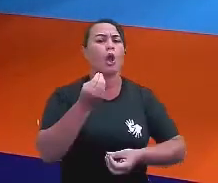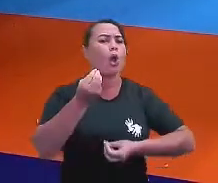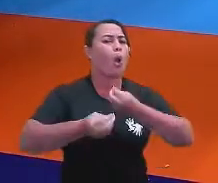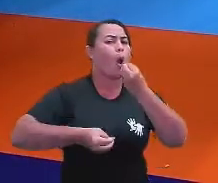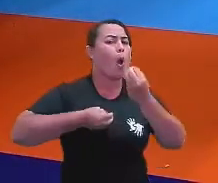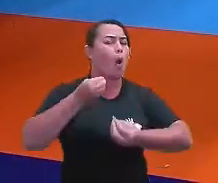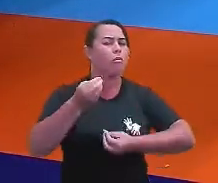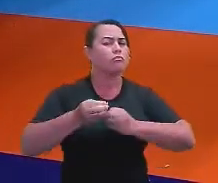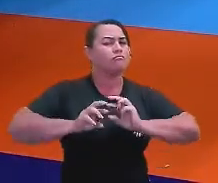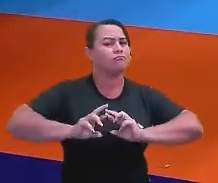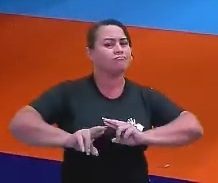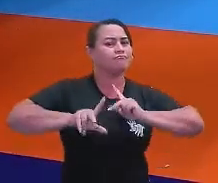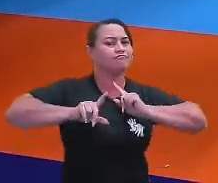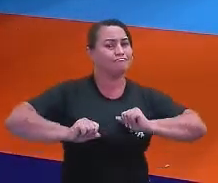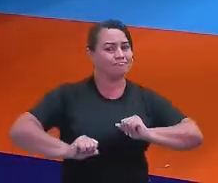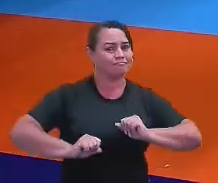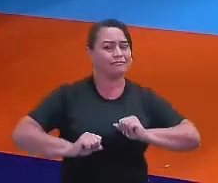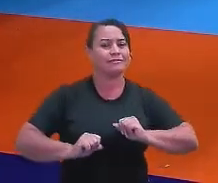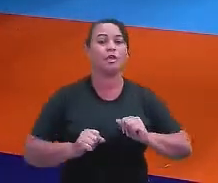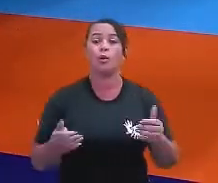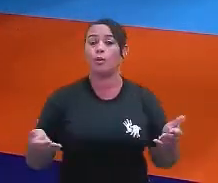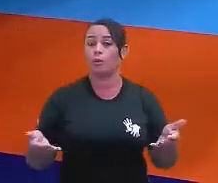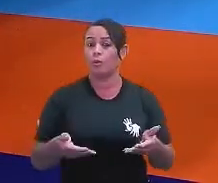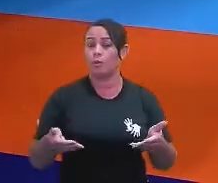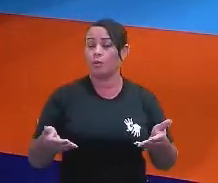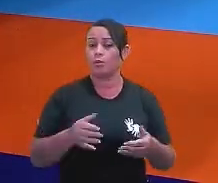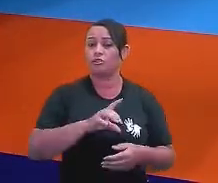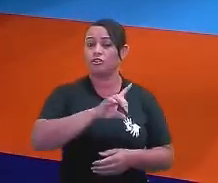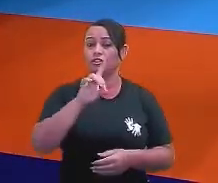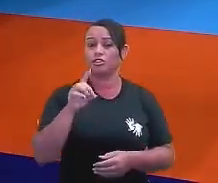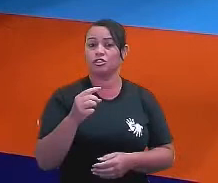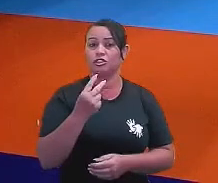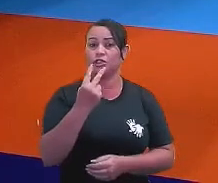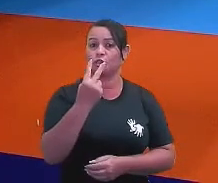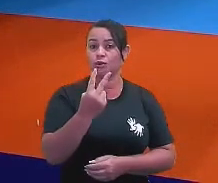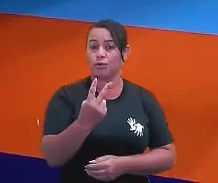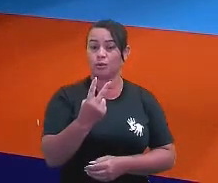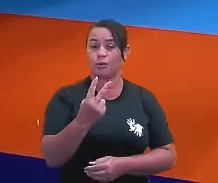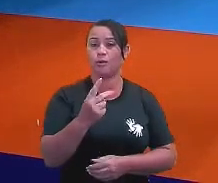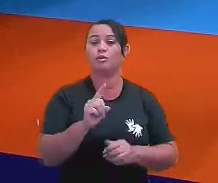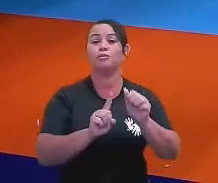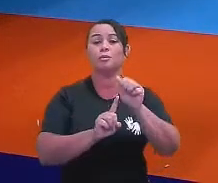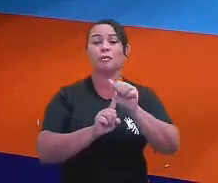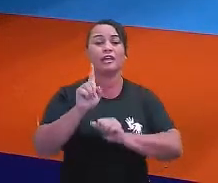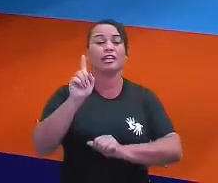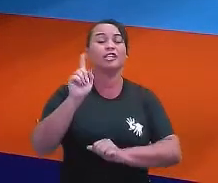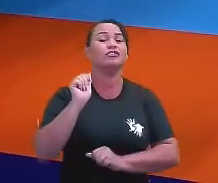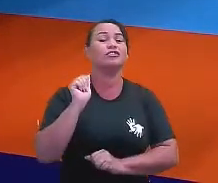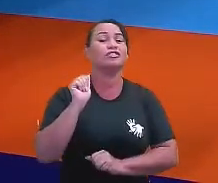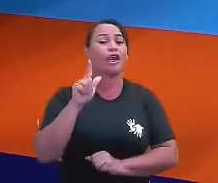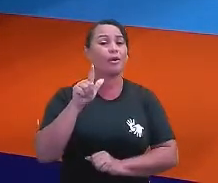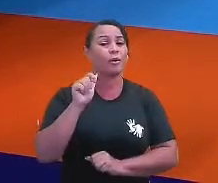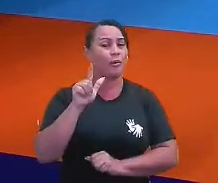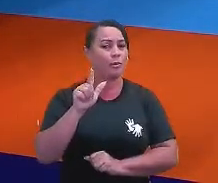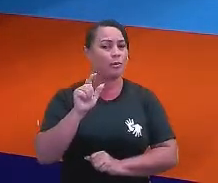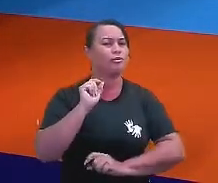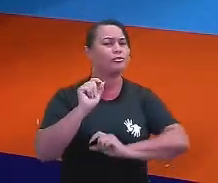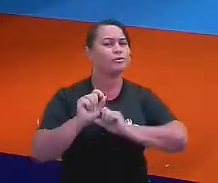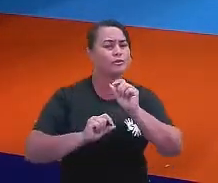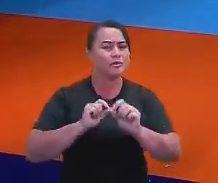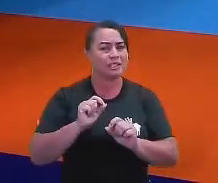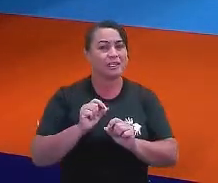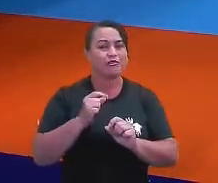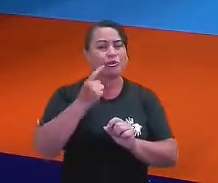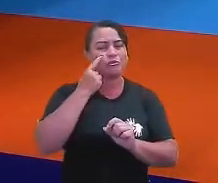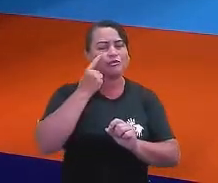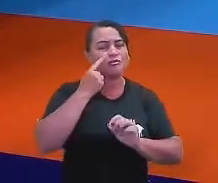forma diferente, né? Hoje, dia 2 de agosto, né? A gente vai estar aí